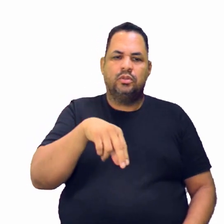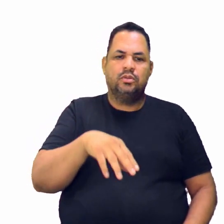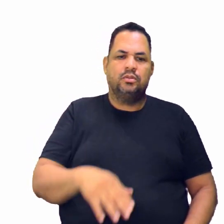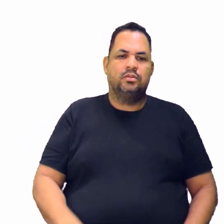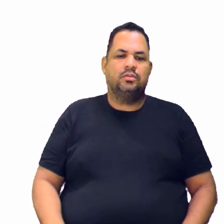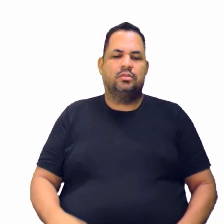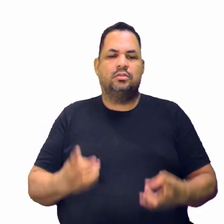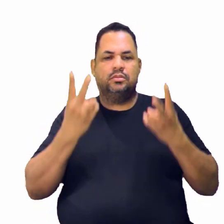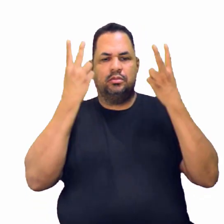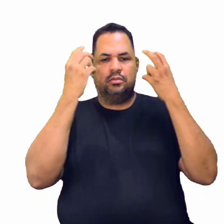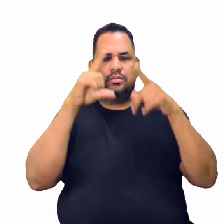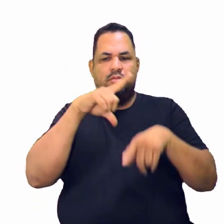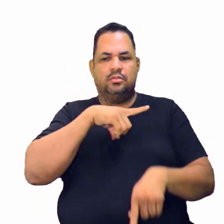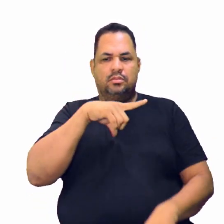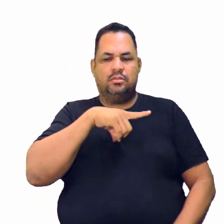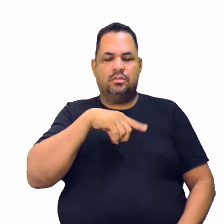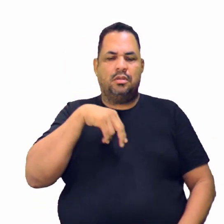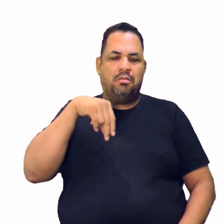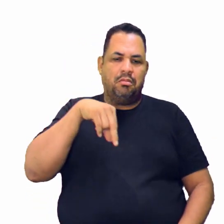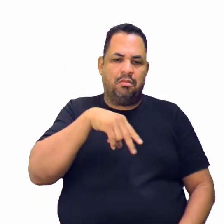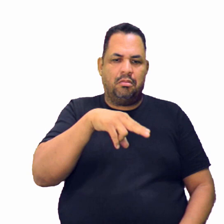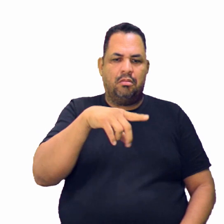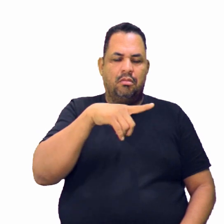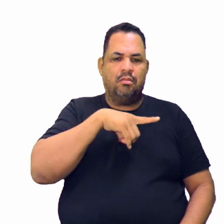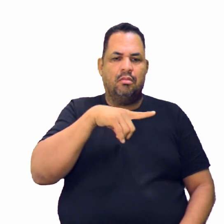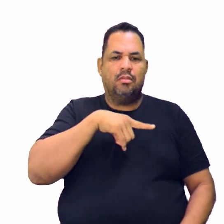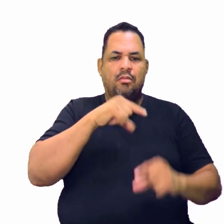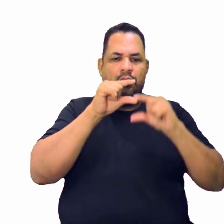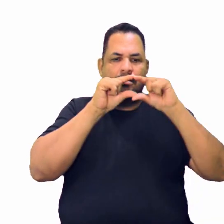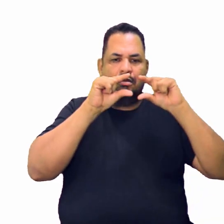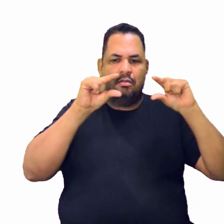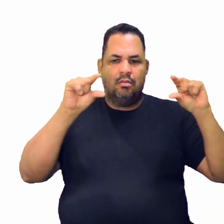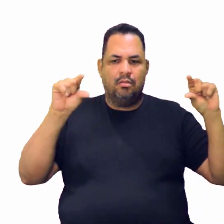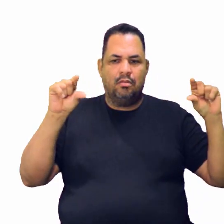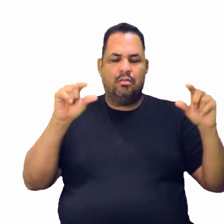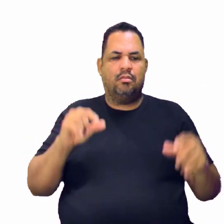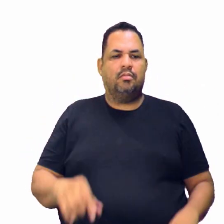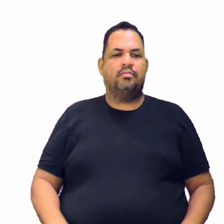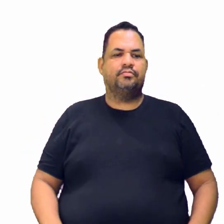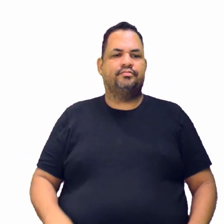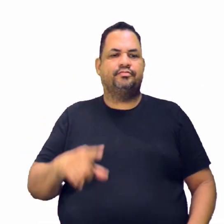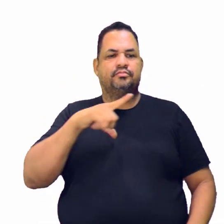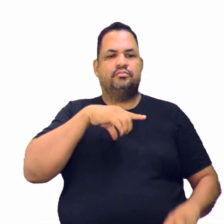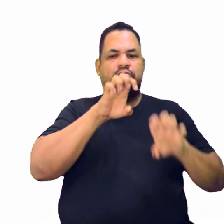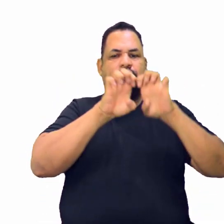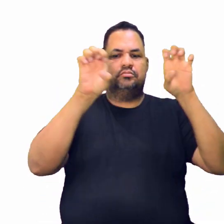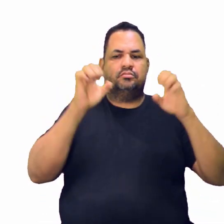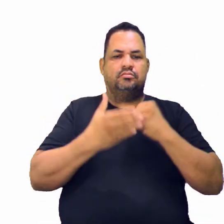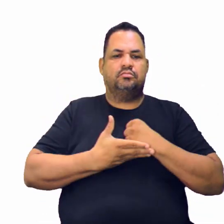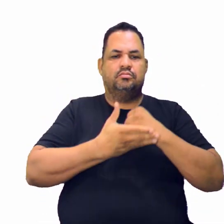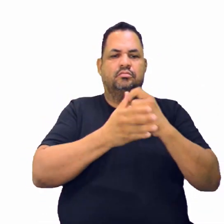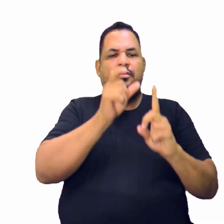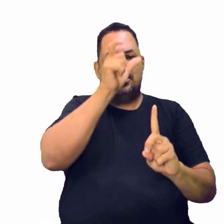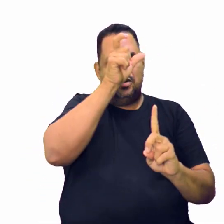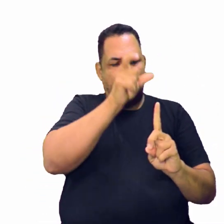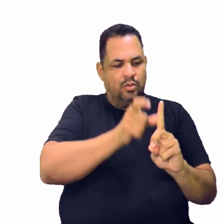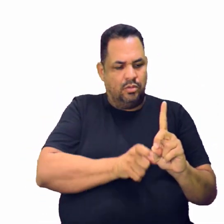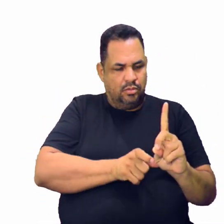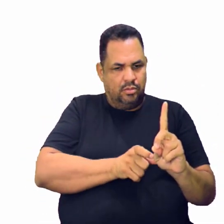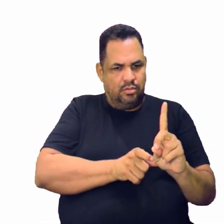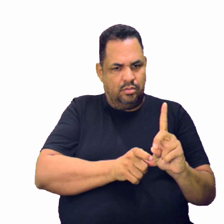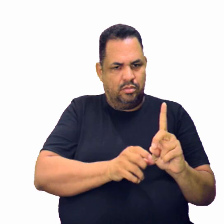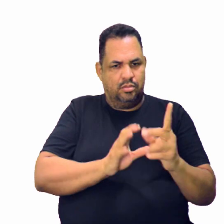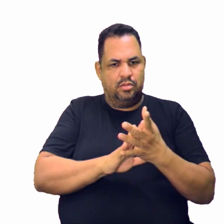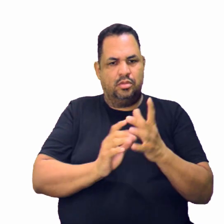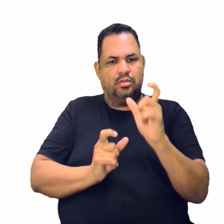devagar. Aqui eu tenho uma oração, tá certo? Aqui eu tenho uma estrutura básica. Eu tenho um sujeito e